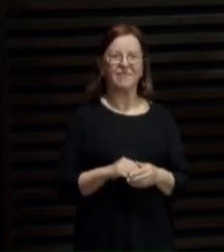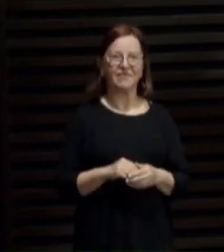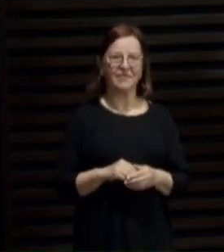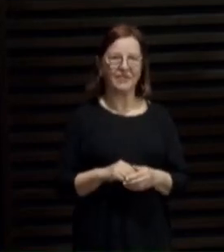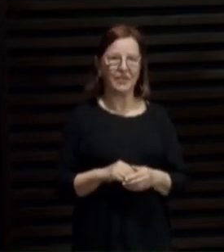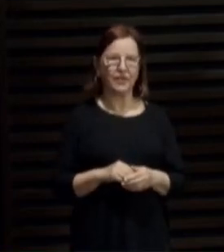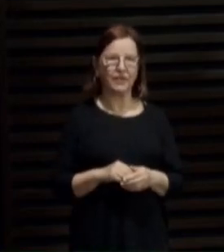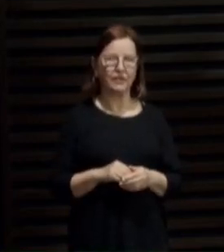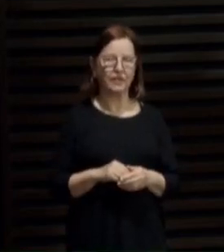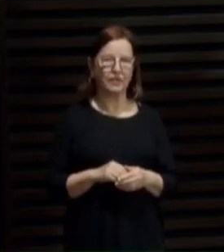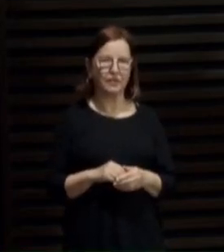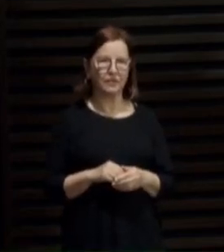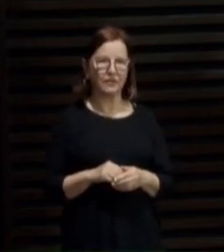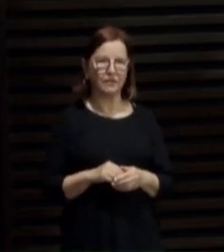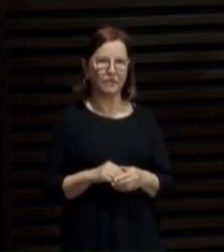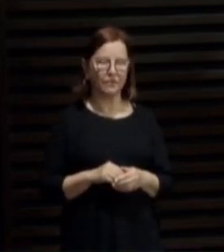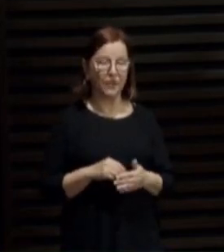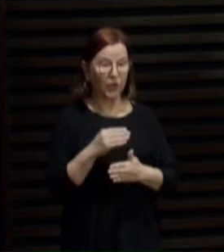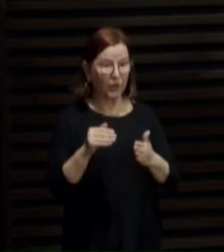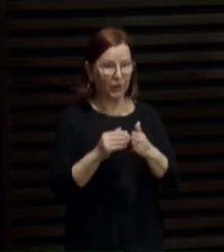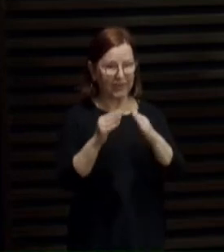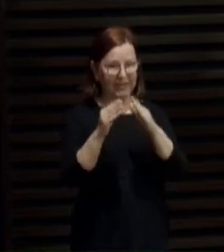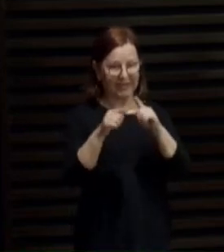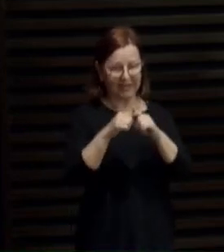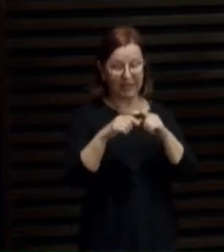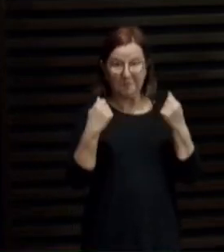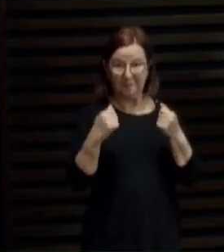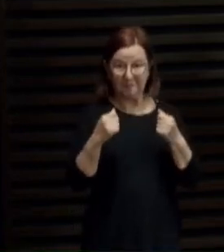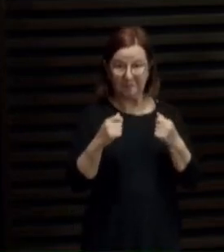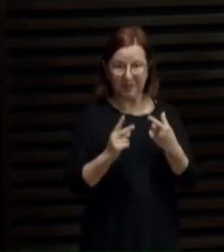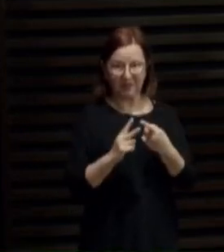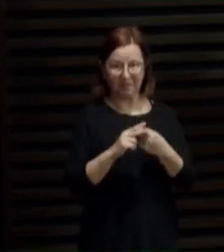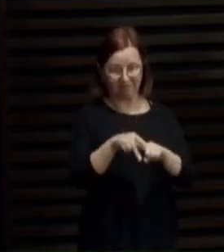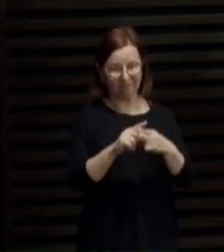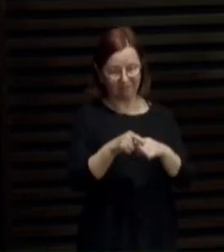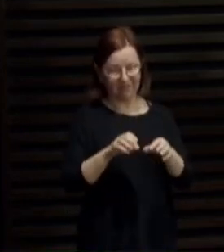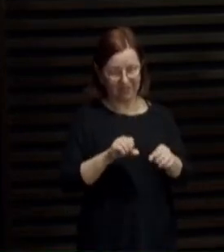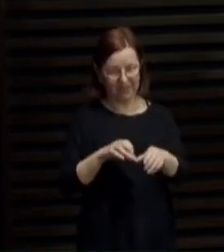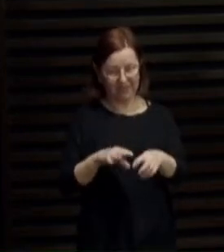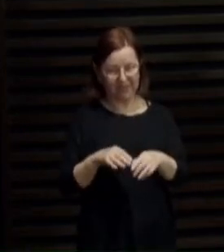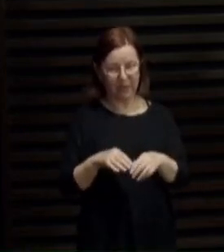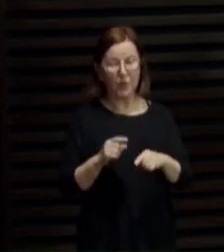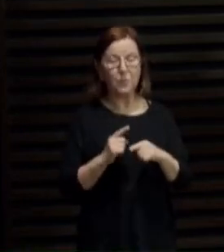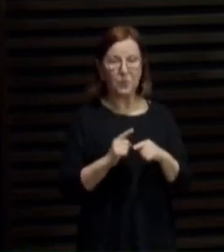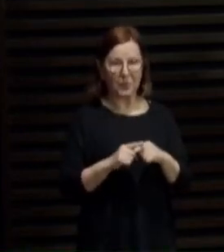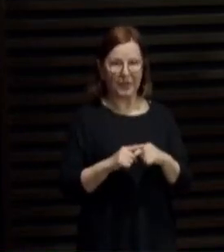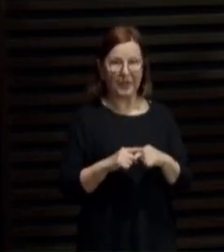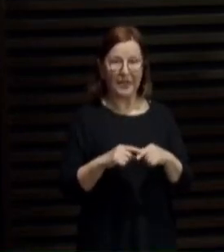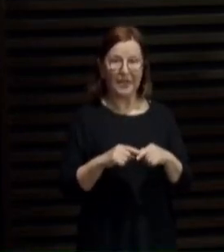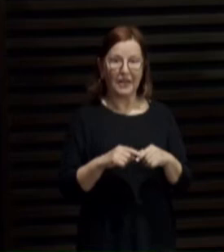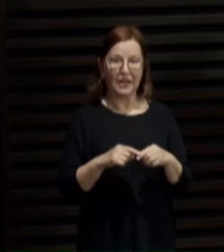Toda igreja precisa de disciplina, uma vez que tanto o joio deve ser identificado como o trigo precisa